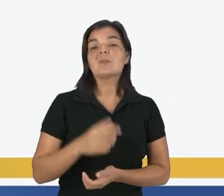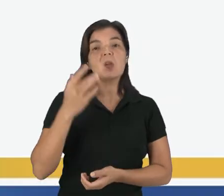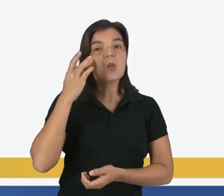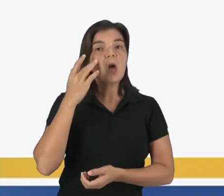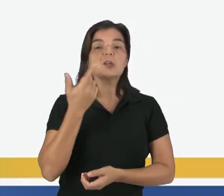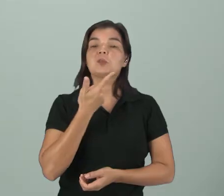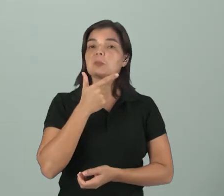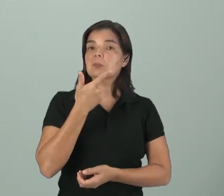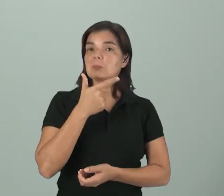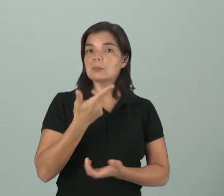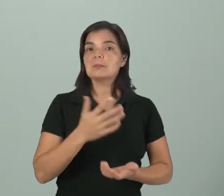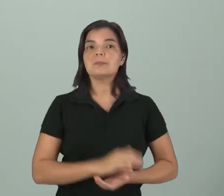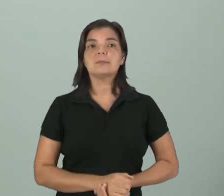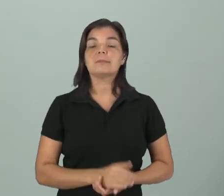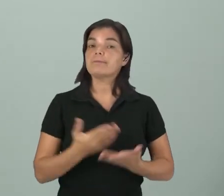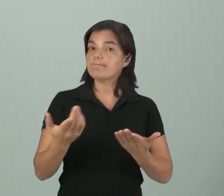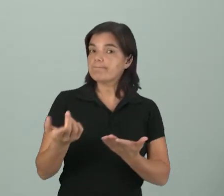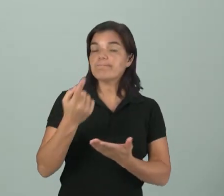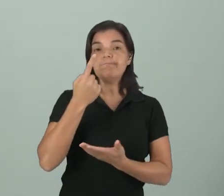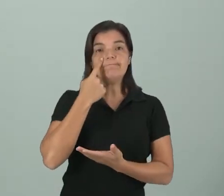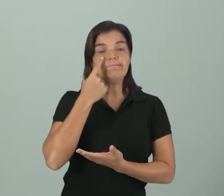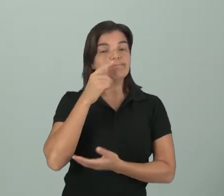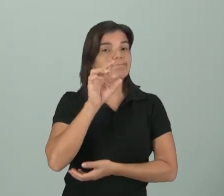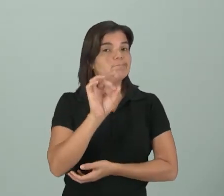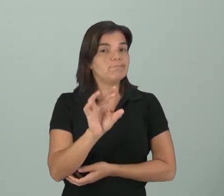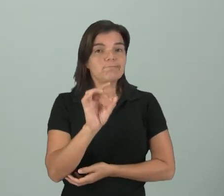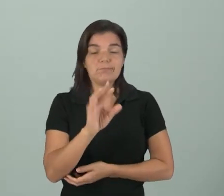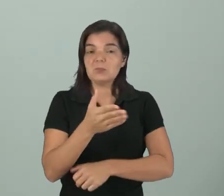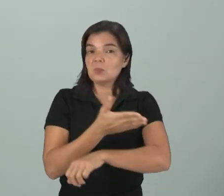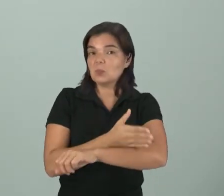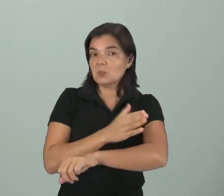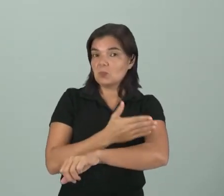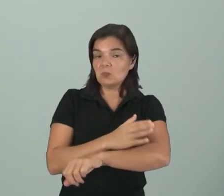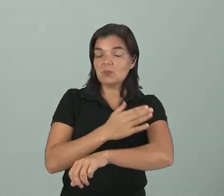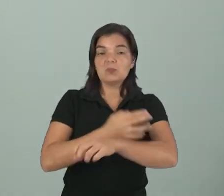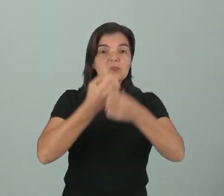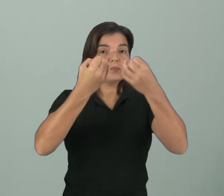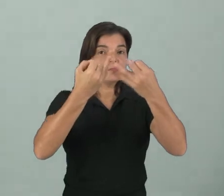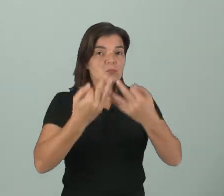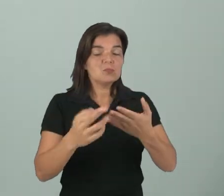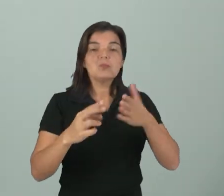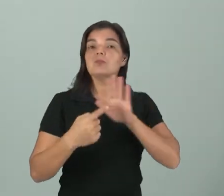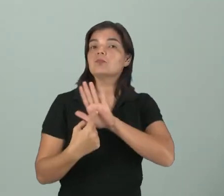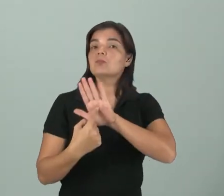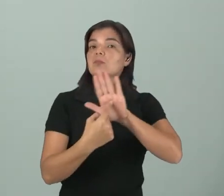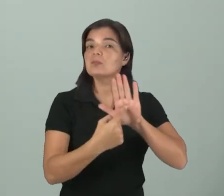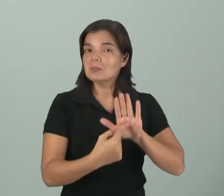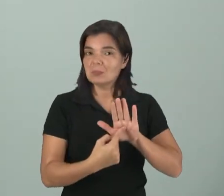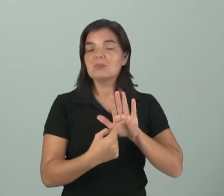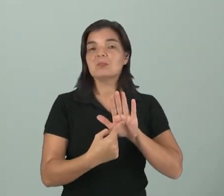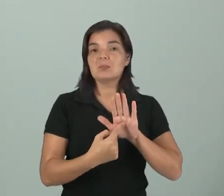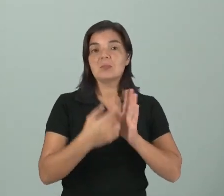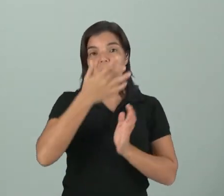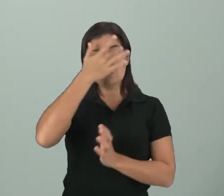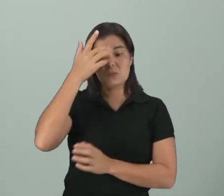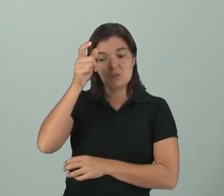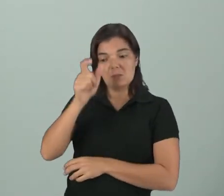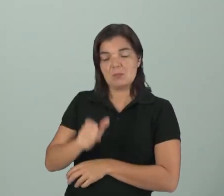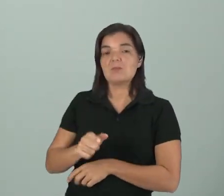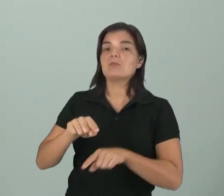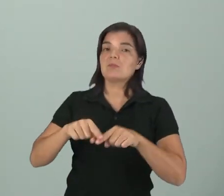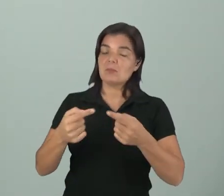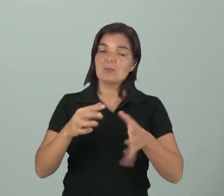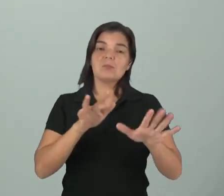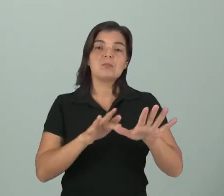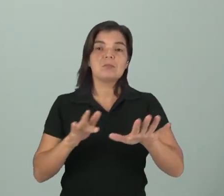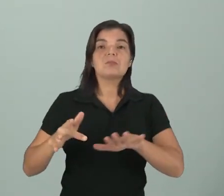acham engraçado. Então vejam, gente, que não é só a prática de comentar que revela, né, um pouco sobre as pessoas